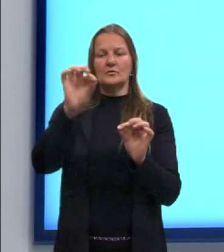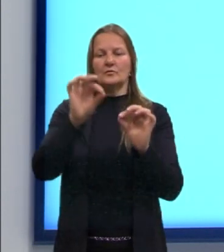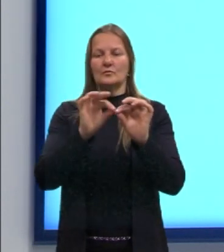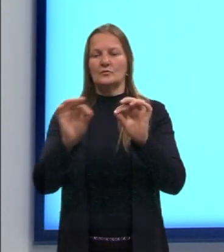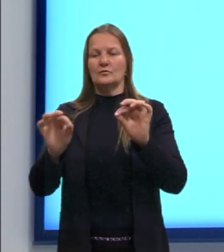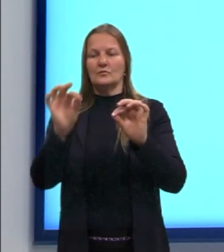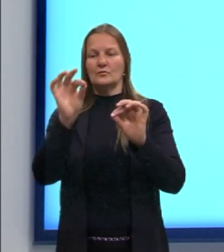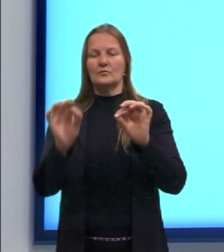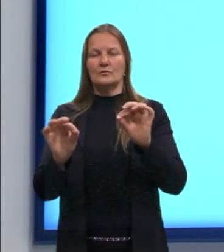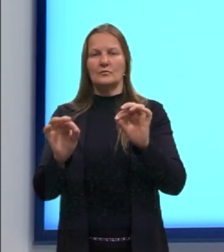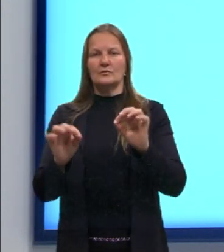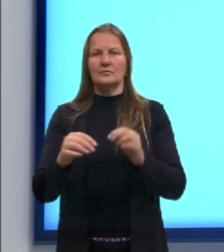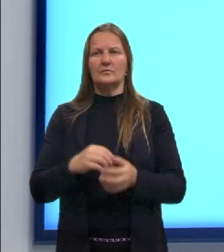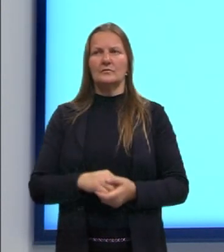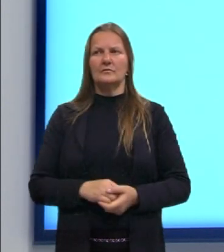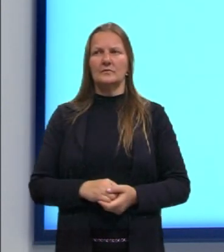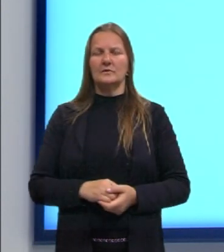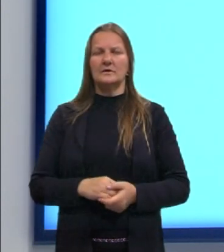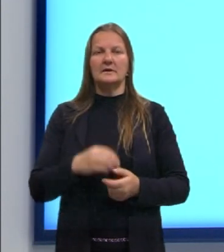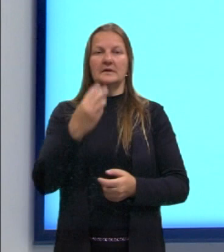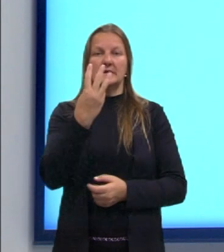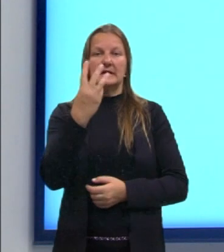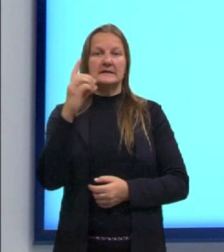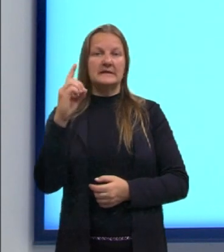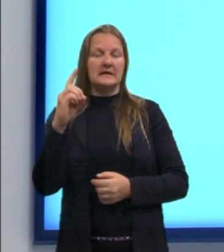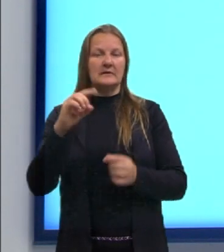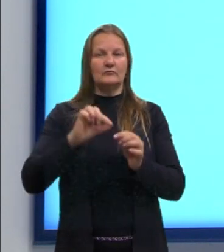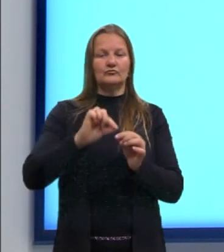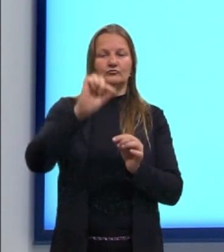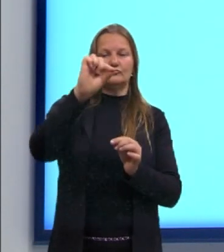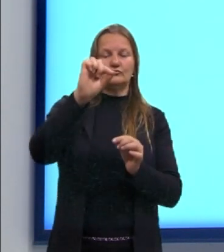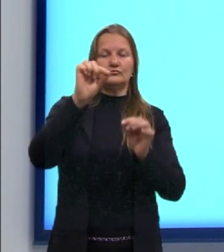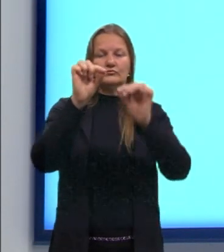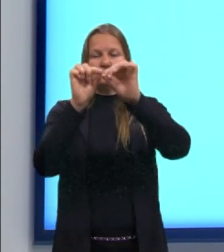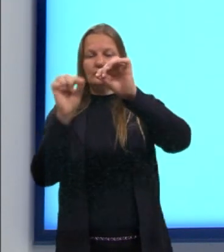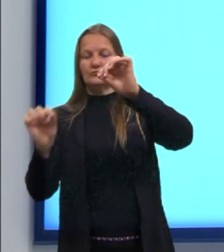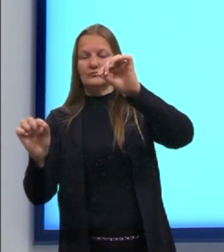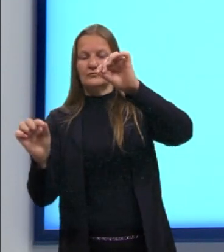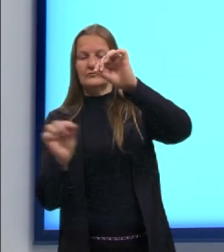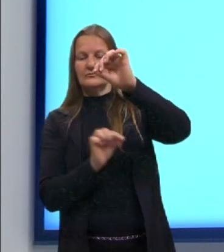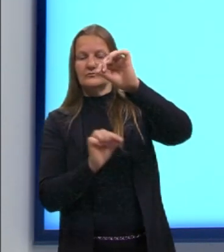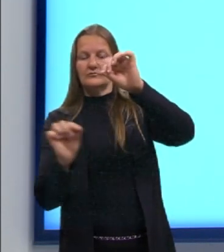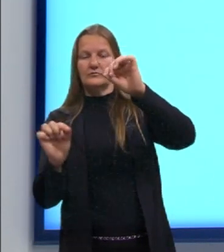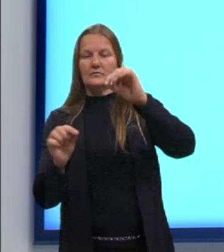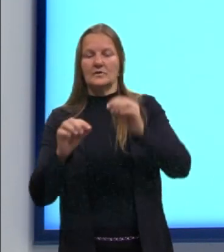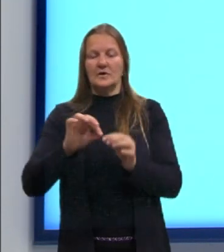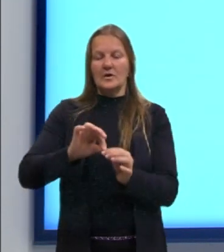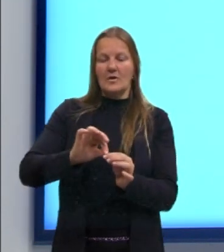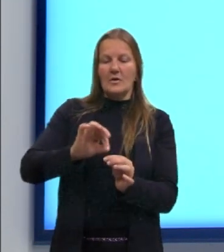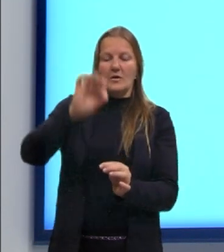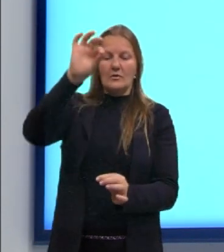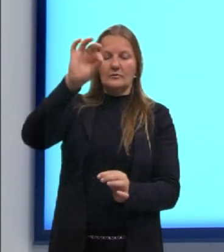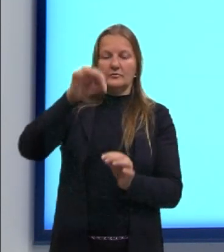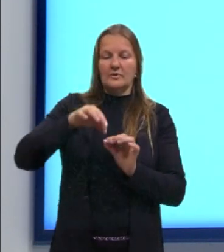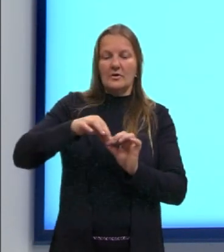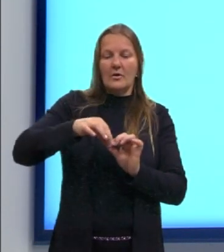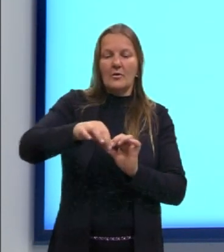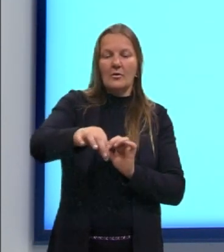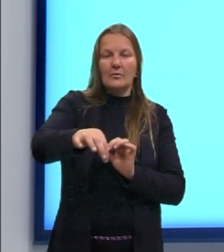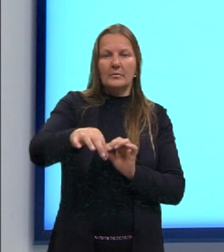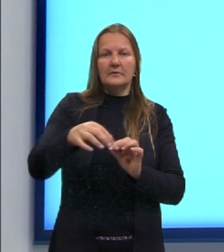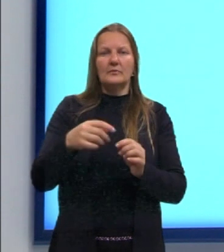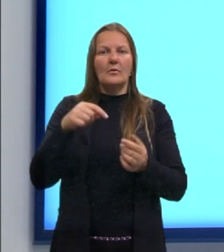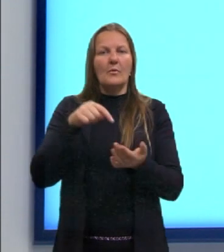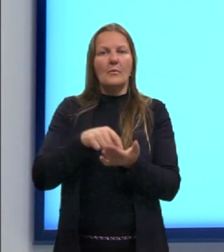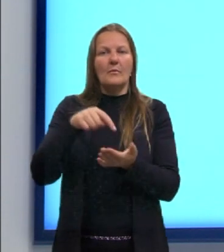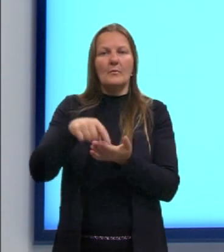que formam as três dimensões. Então, agora, além de ter, né, a altura ali, o comprimento para localizar esse